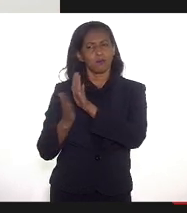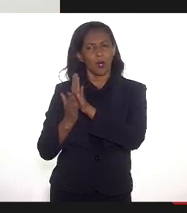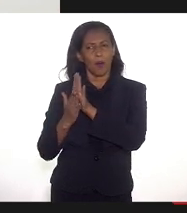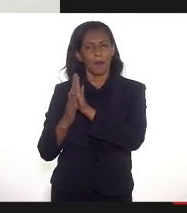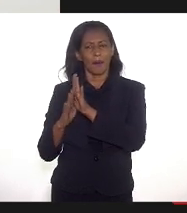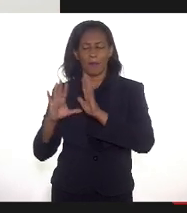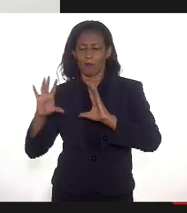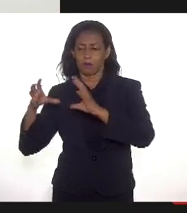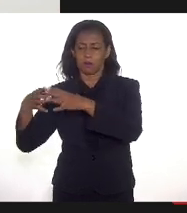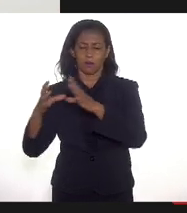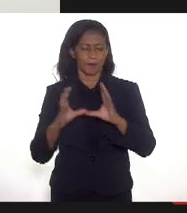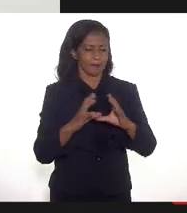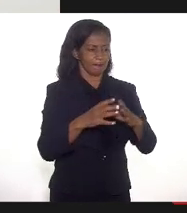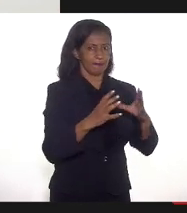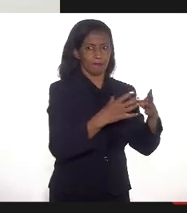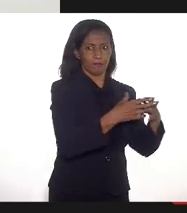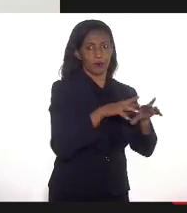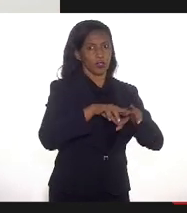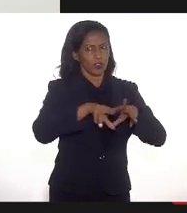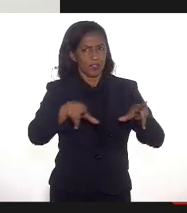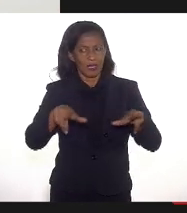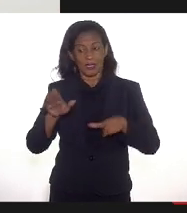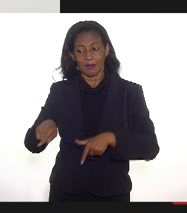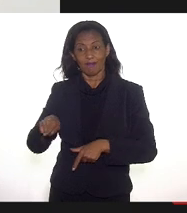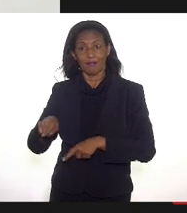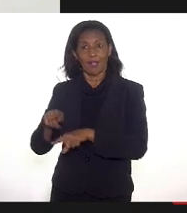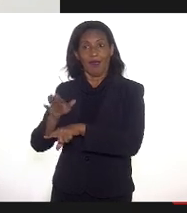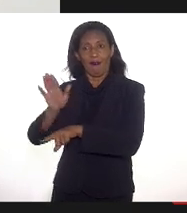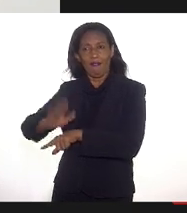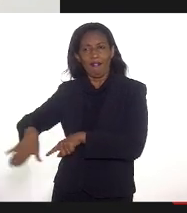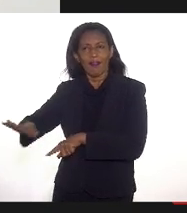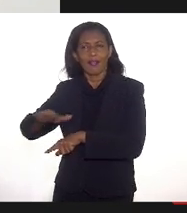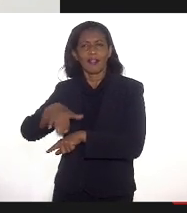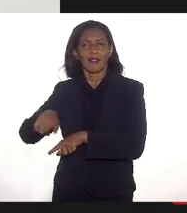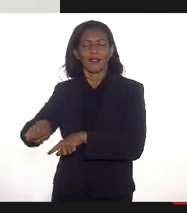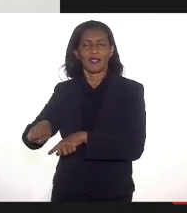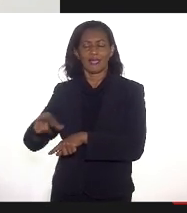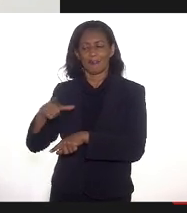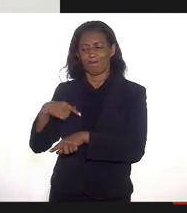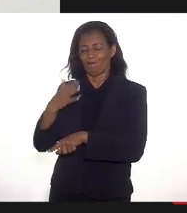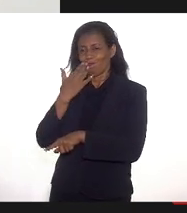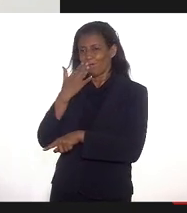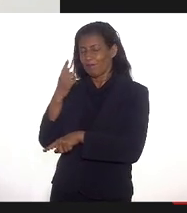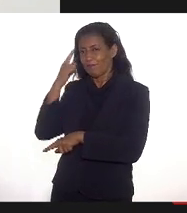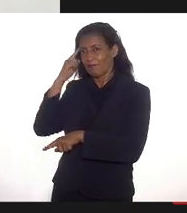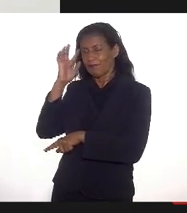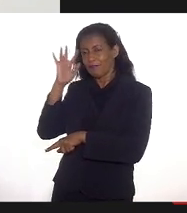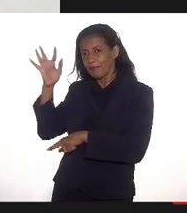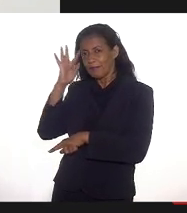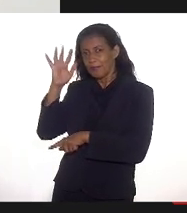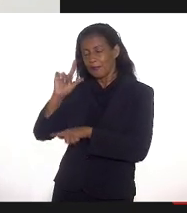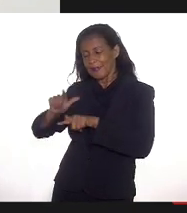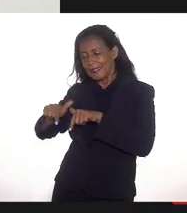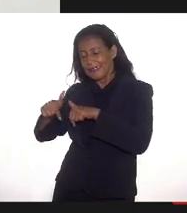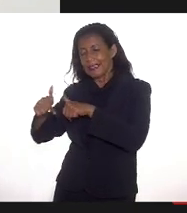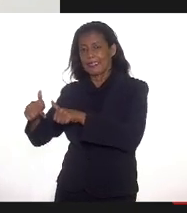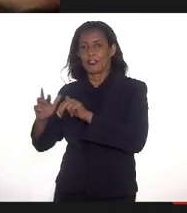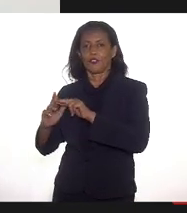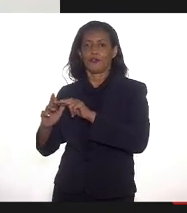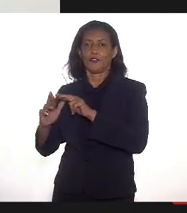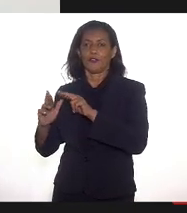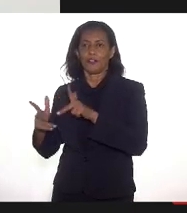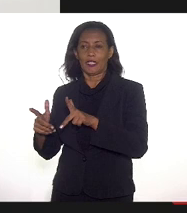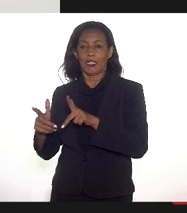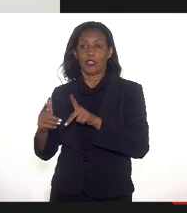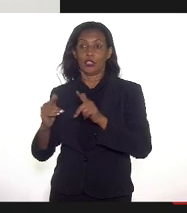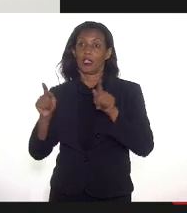público. Então, a educação infantil, tivemos um determinado tipo de reação, assim como o